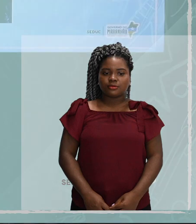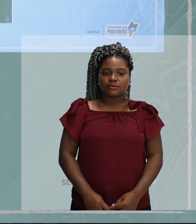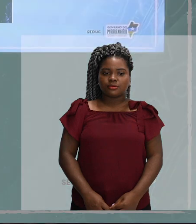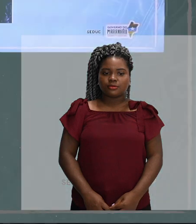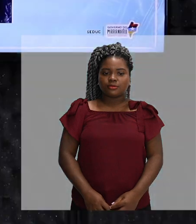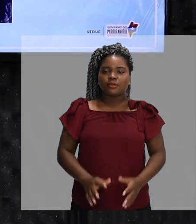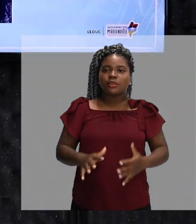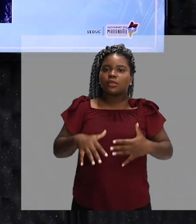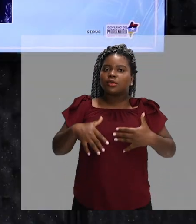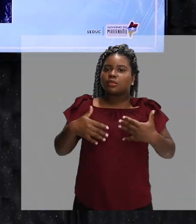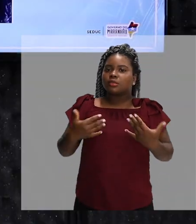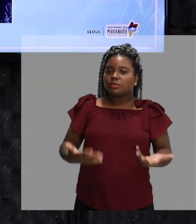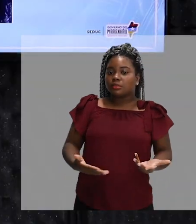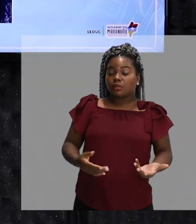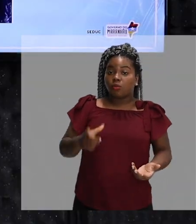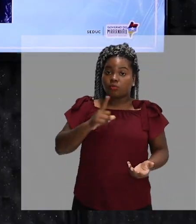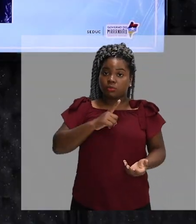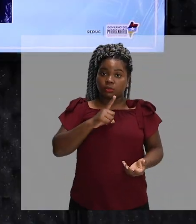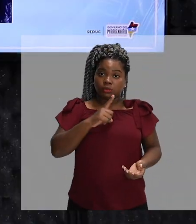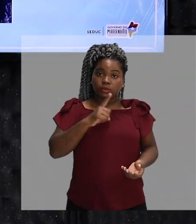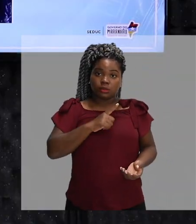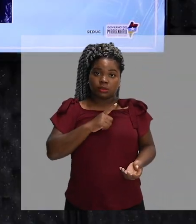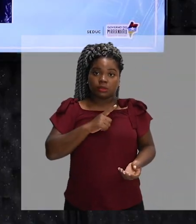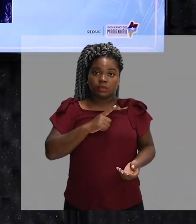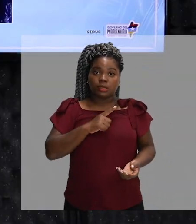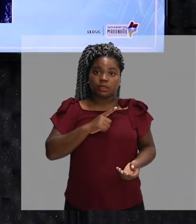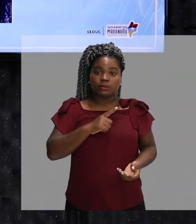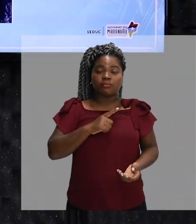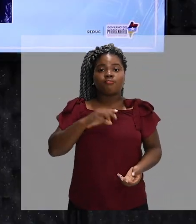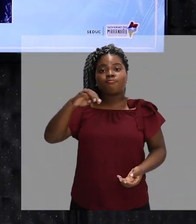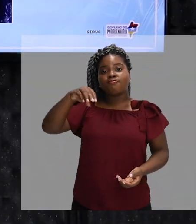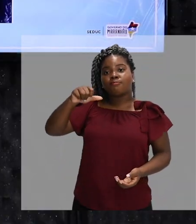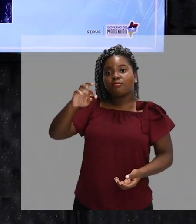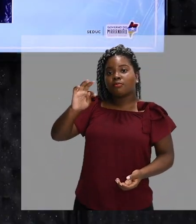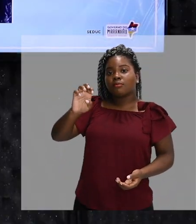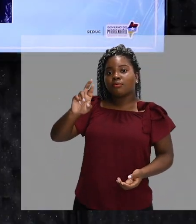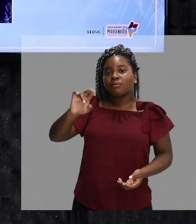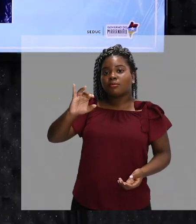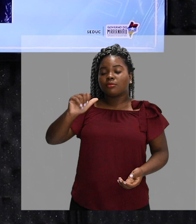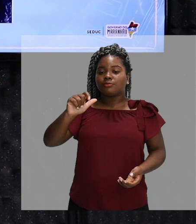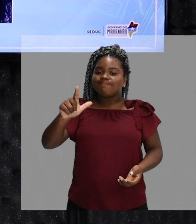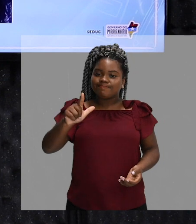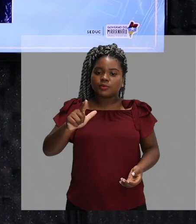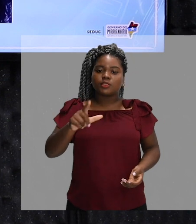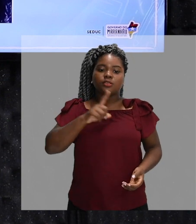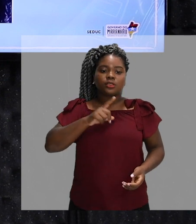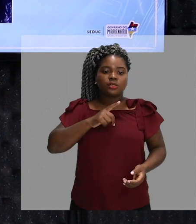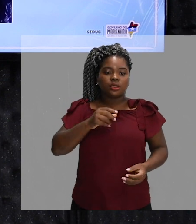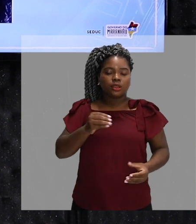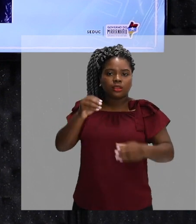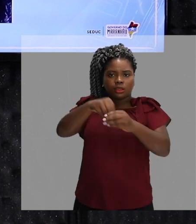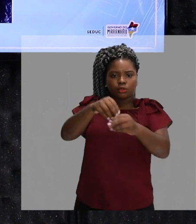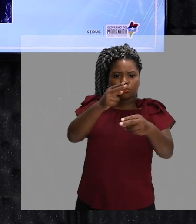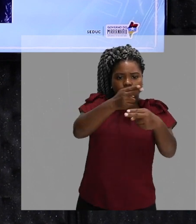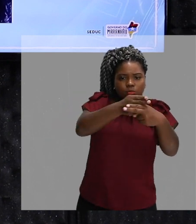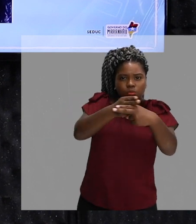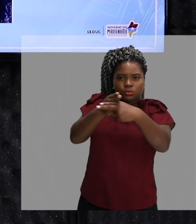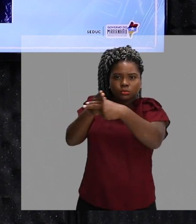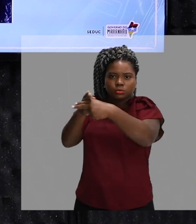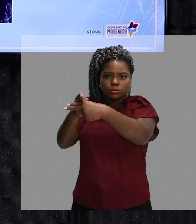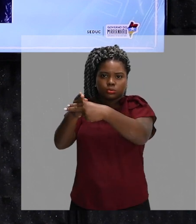precisão. Então, existem equipamentos chamados de sensores que são acoplados em satélites e